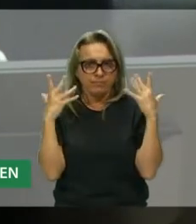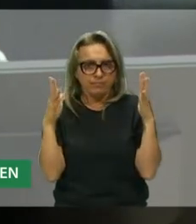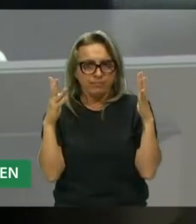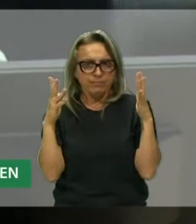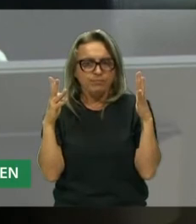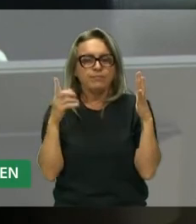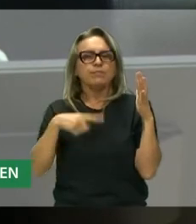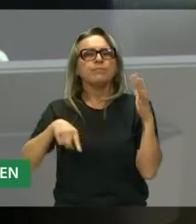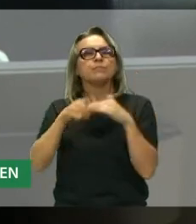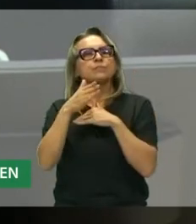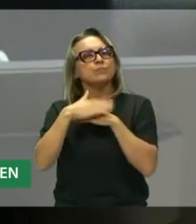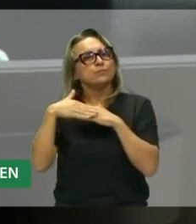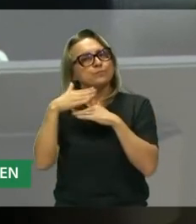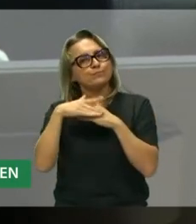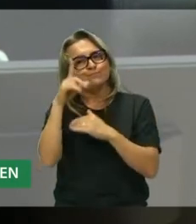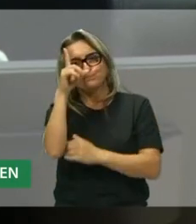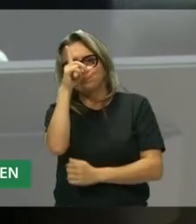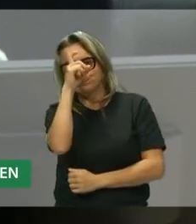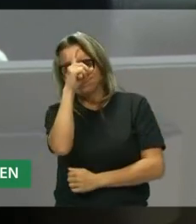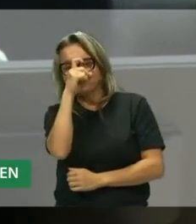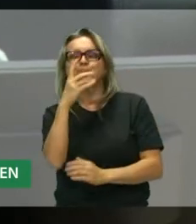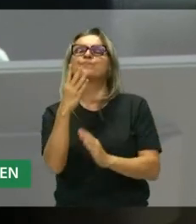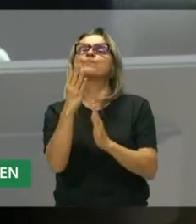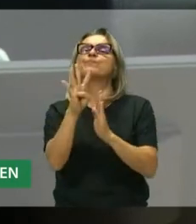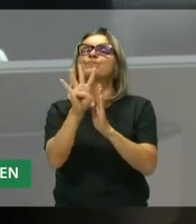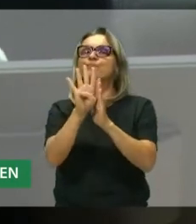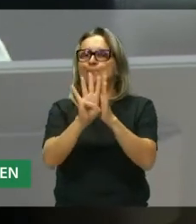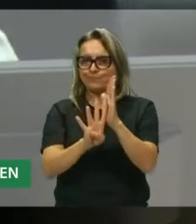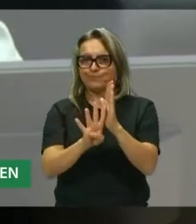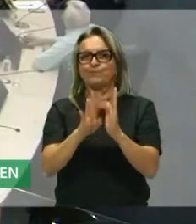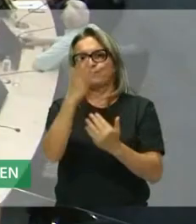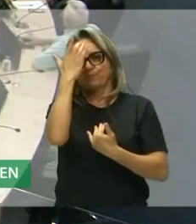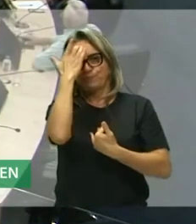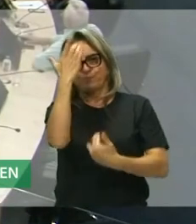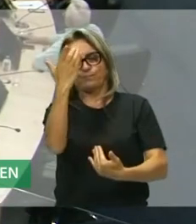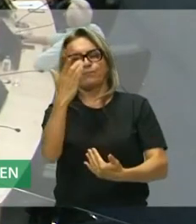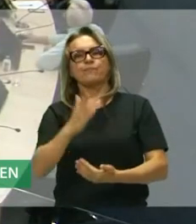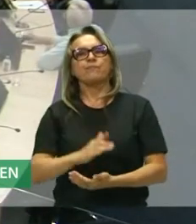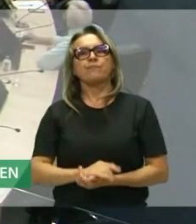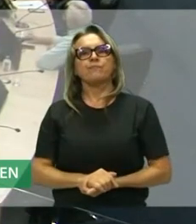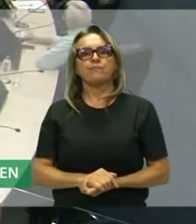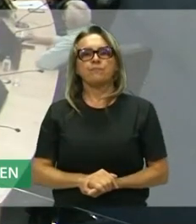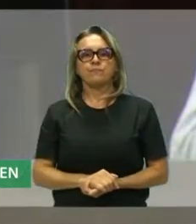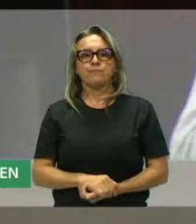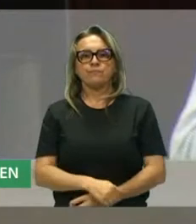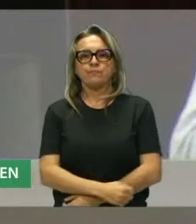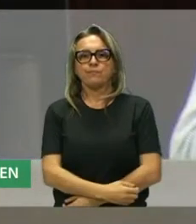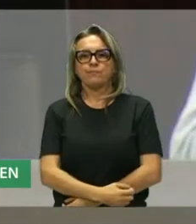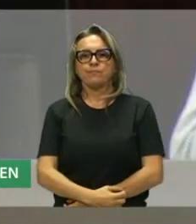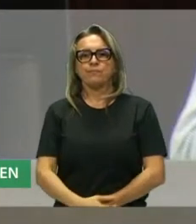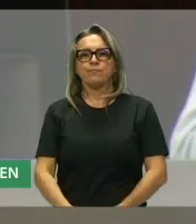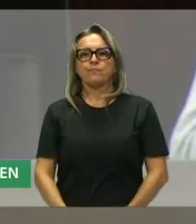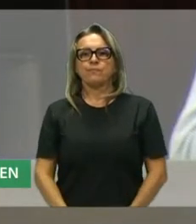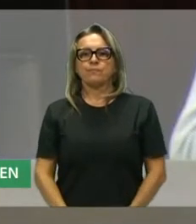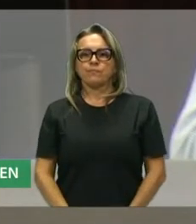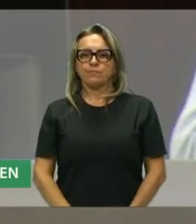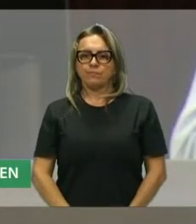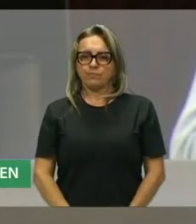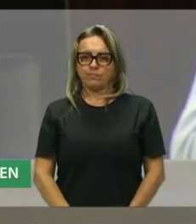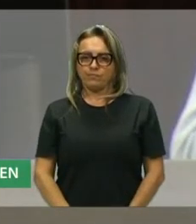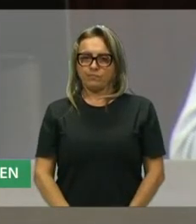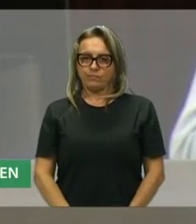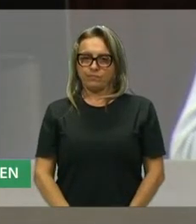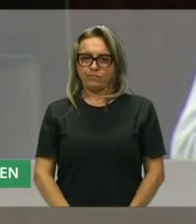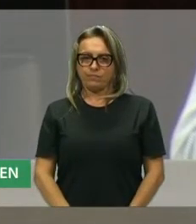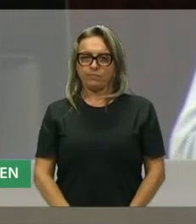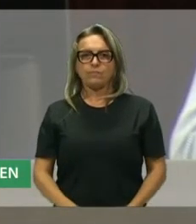nosso querido Hospital Marieta Conde Boniós. Meu muito obrigado. Muito obrigada. Nós